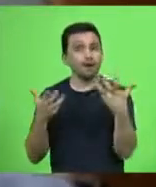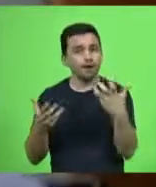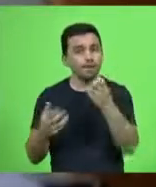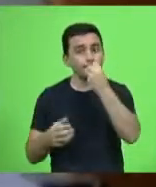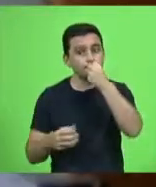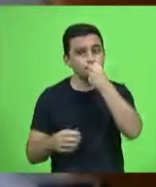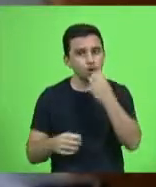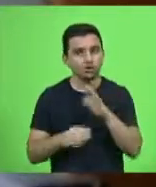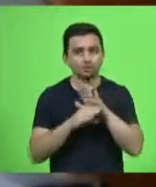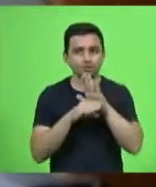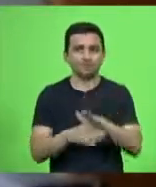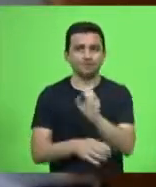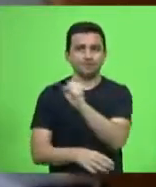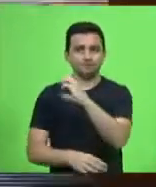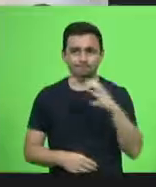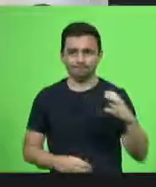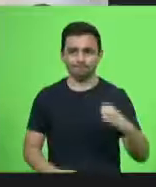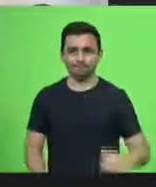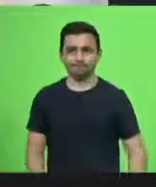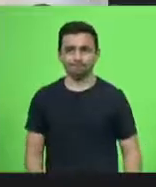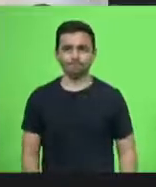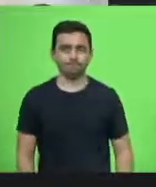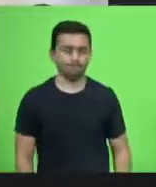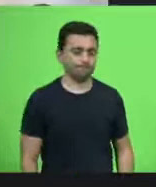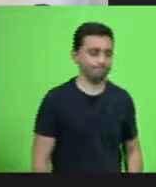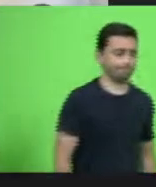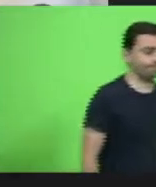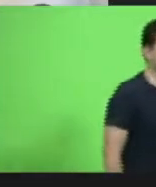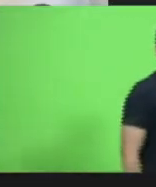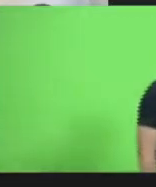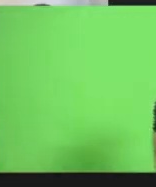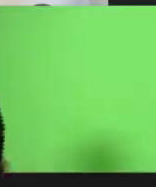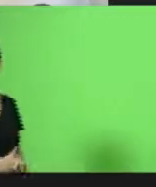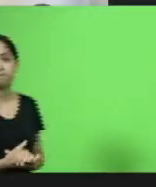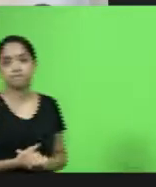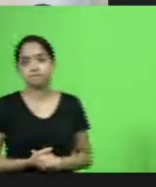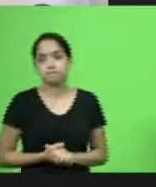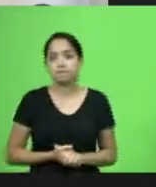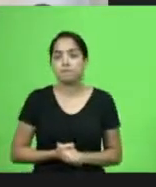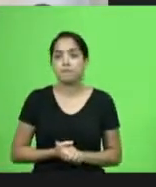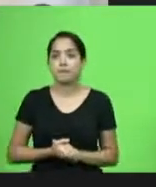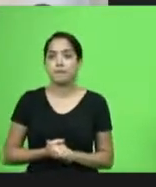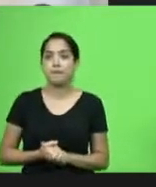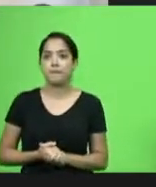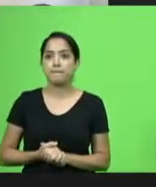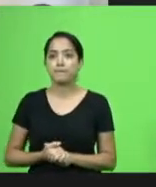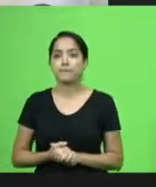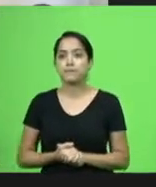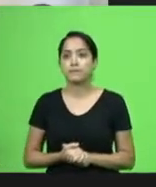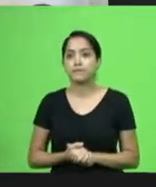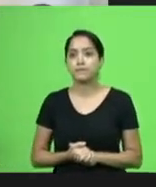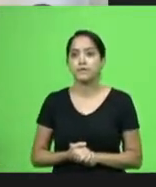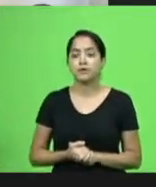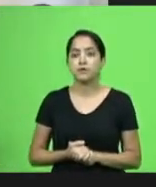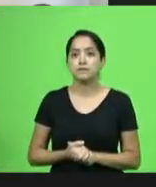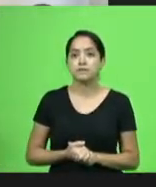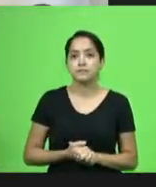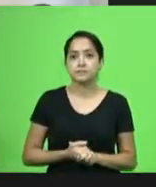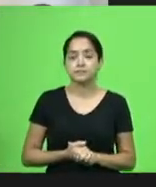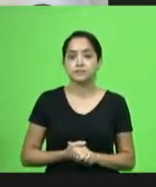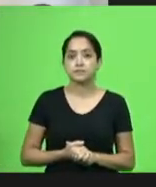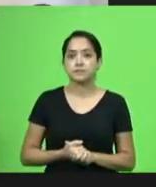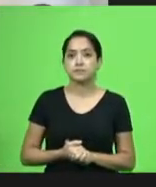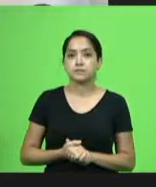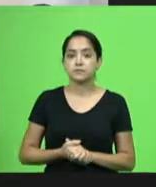Catarina. Deputado Sopelsa, se eu pedir uma parte, lhe concedo a parte no restante do tempo que me falta. Muito obrigado, senhor presidente.